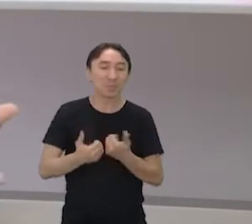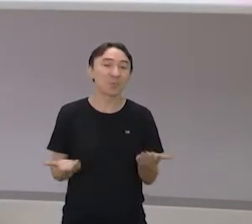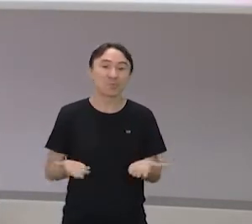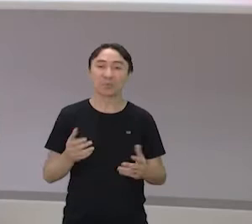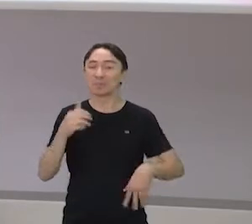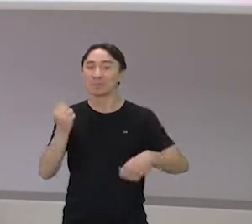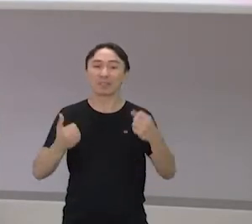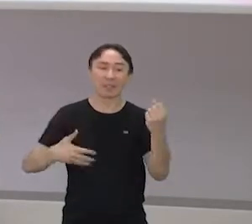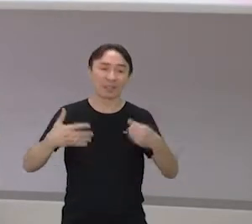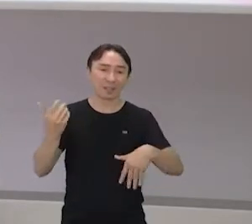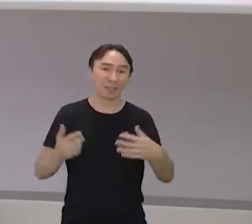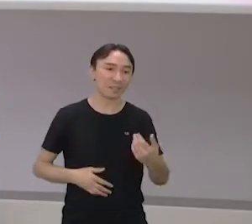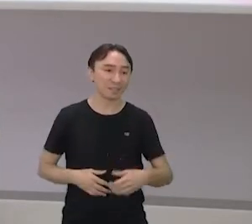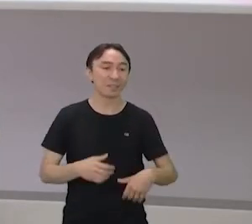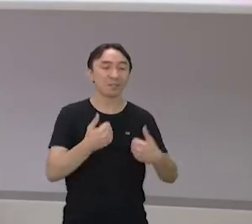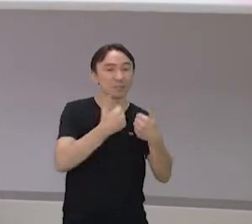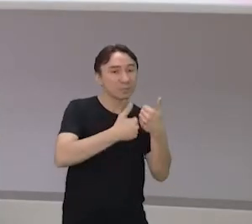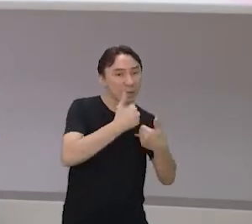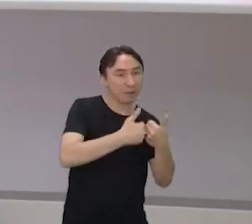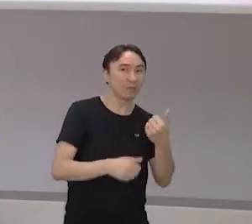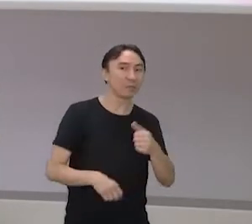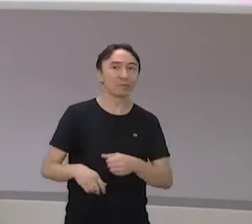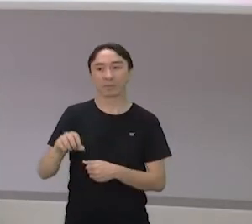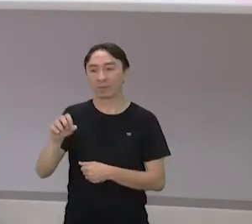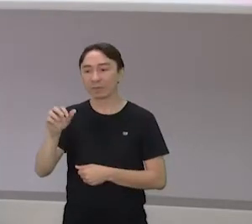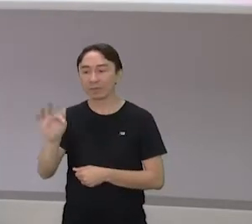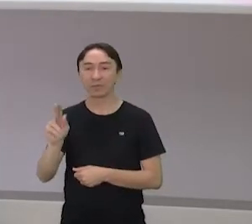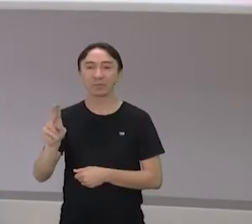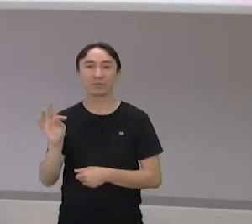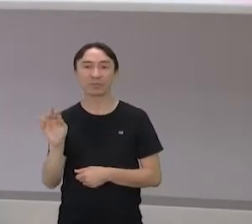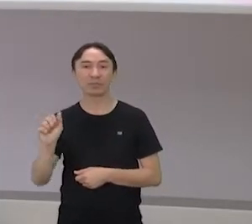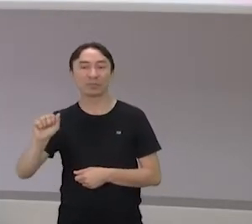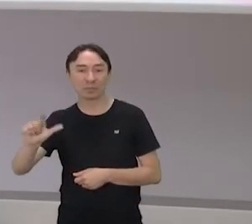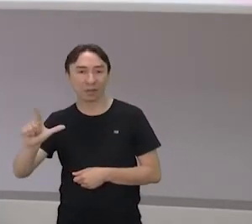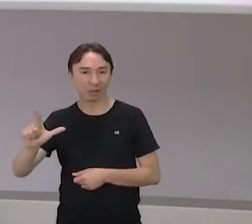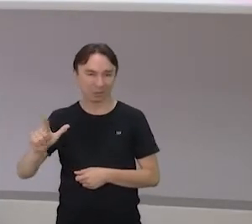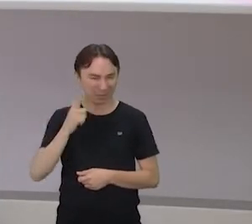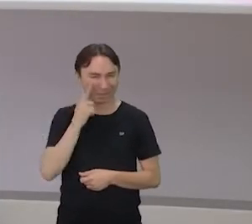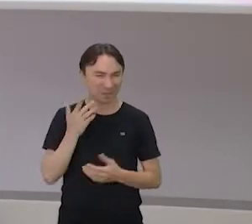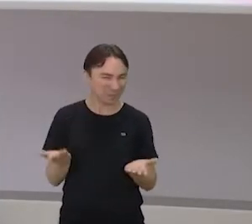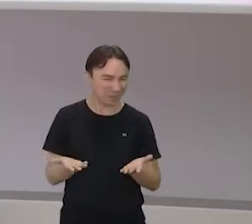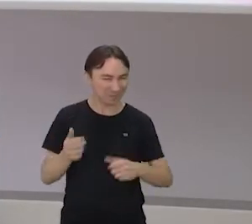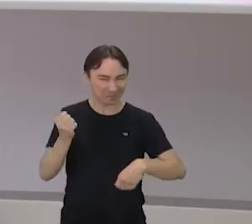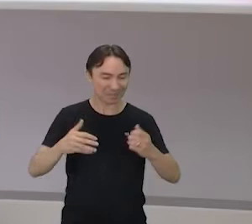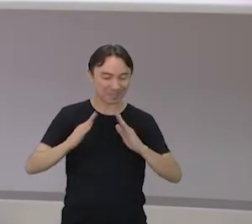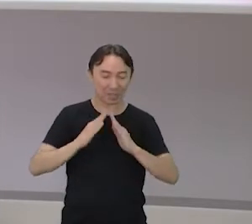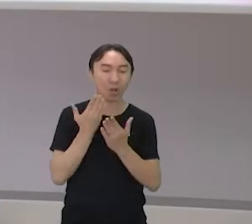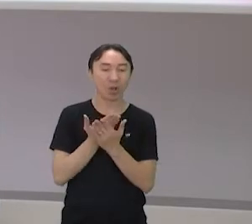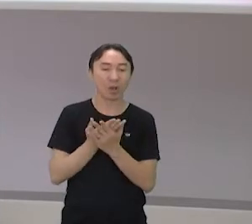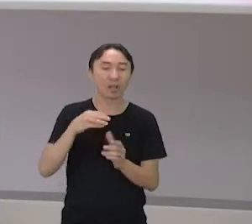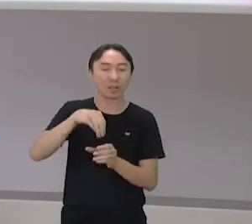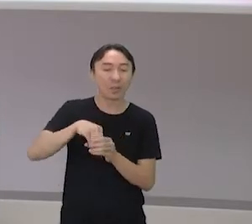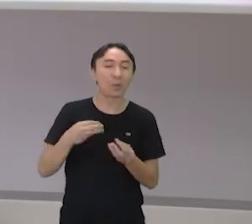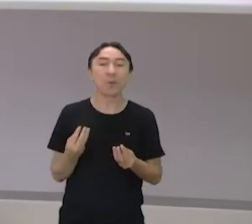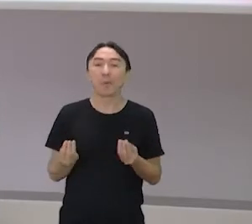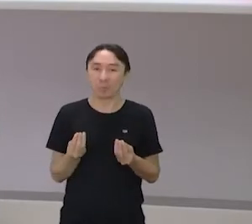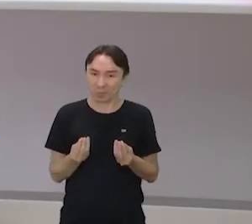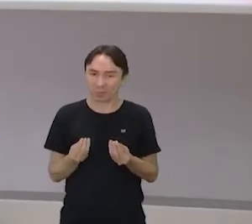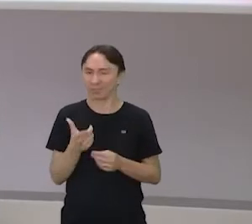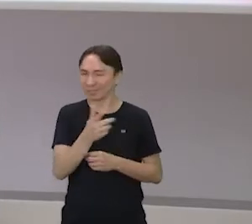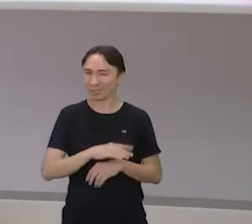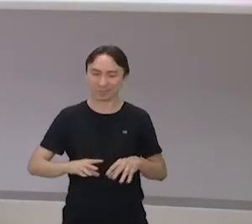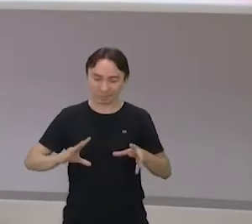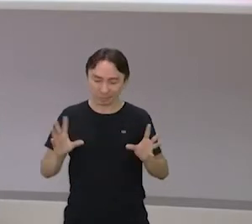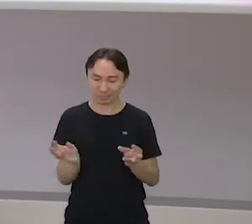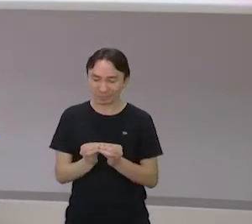modalidade de futebol e futsal na escola. Tá certo, professora? Combinado. Então, vamos lá. Esse é sempre o resuminho que a gente faz, porque vocês anotem